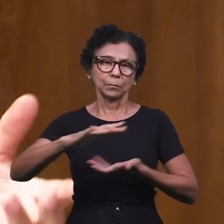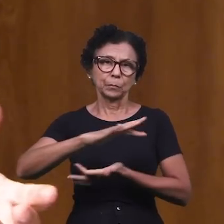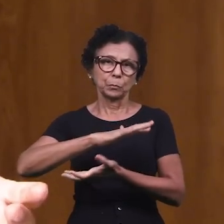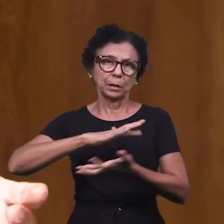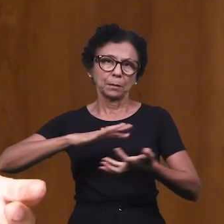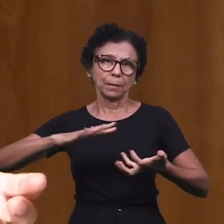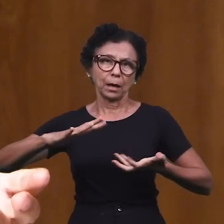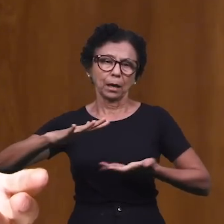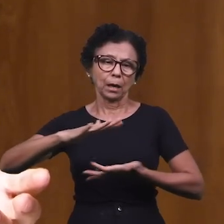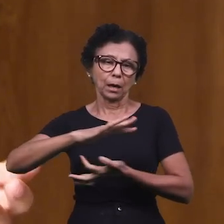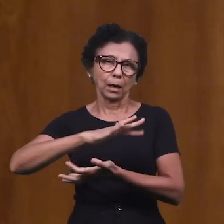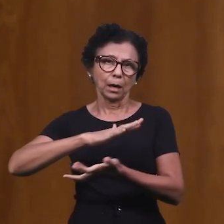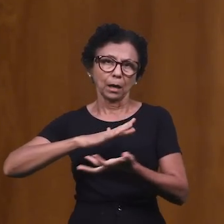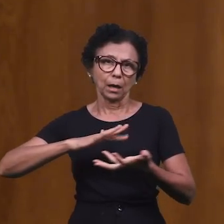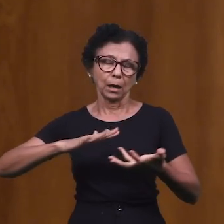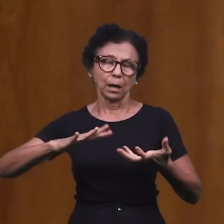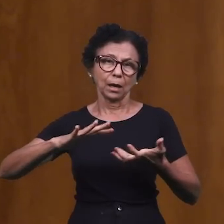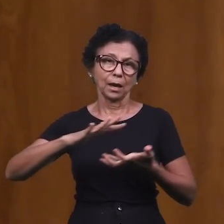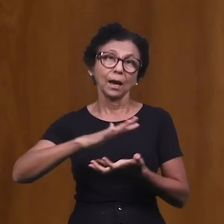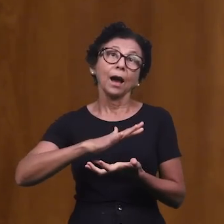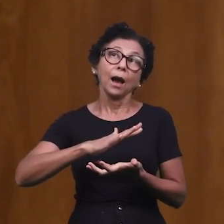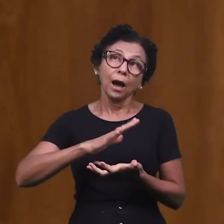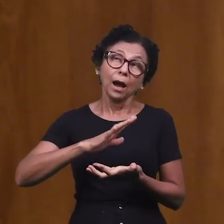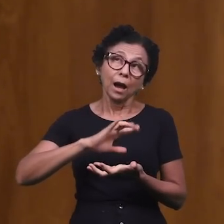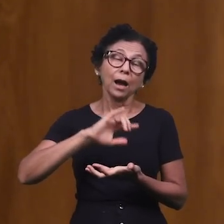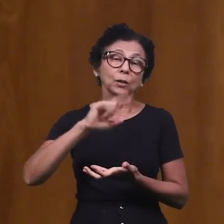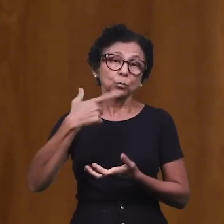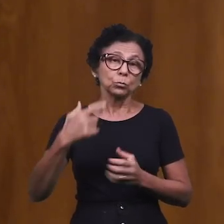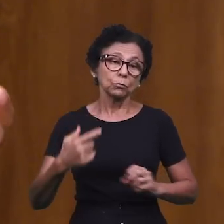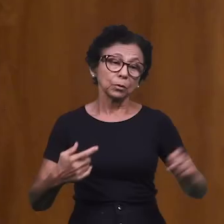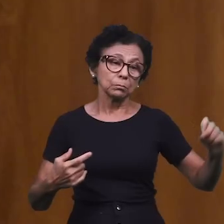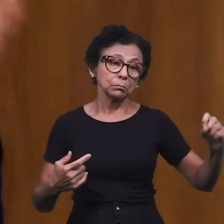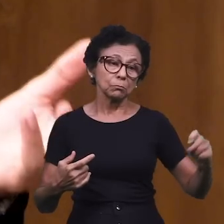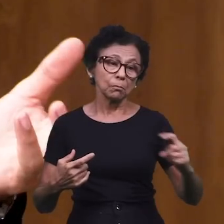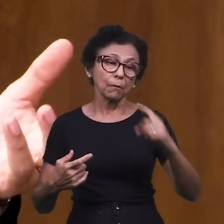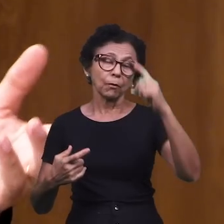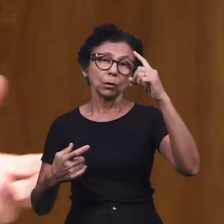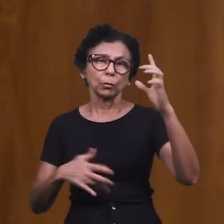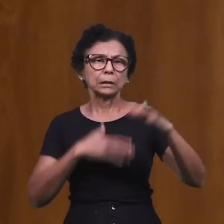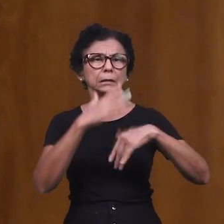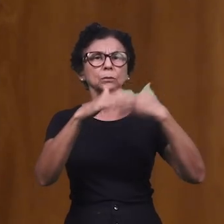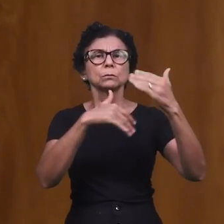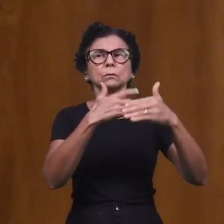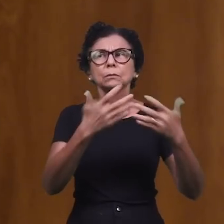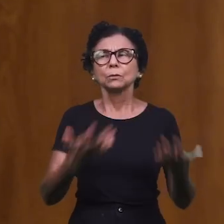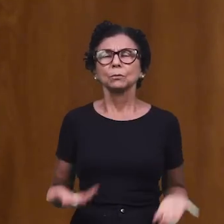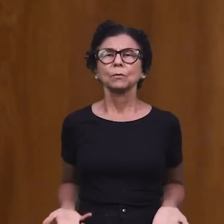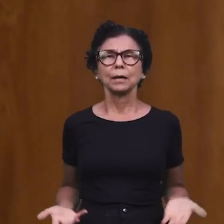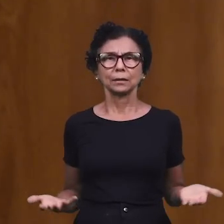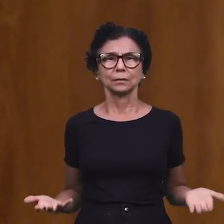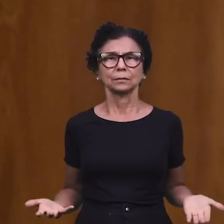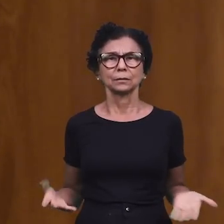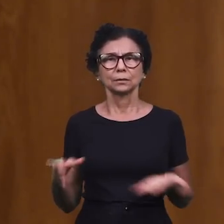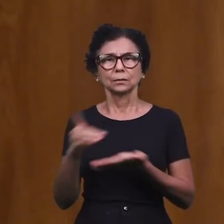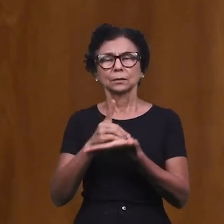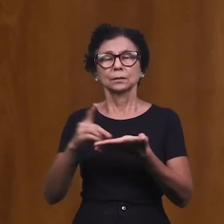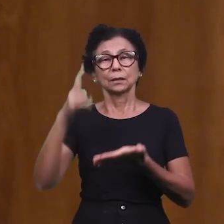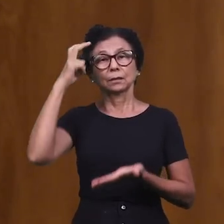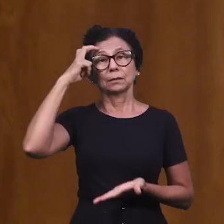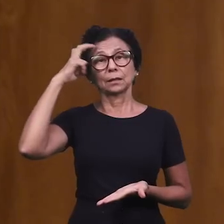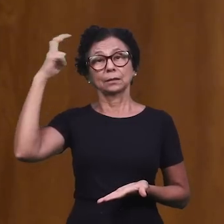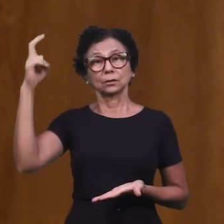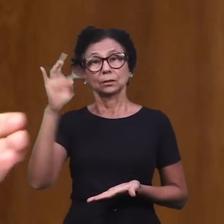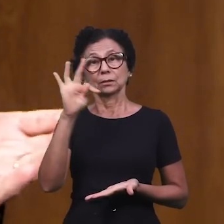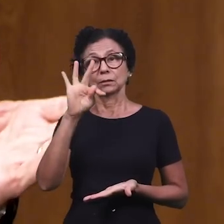grande expansão e tudo foi evoluindo. Mas existem outras teorias e o design inteligente é uma